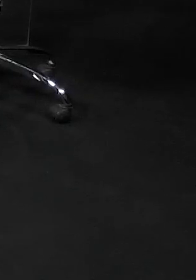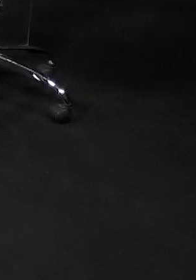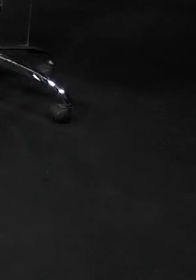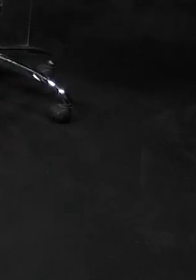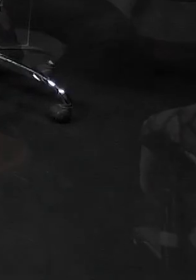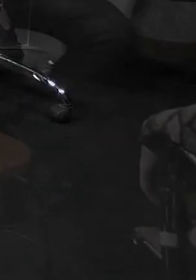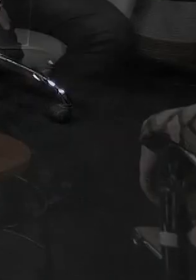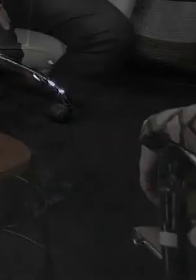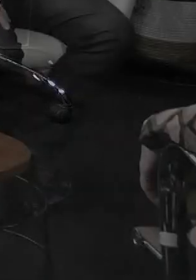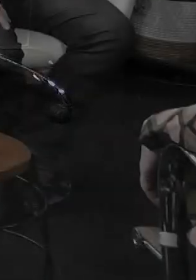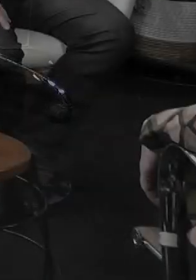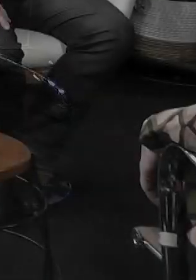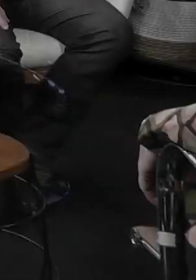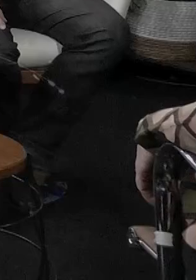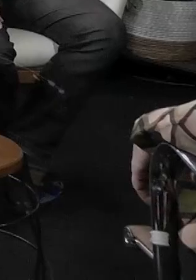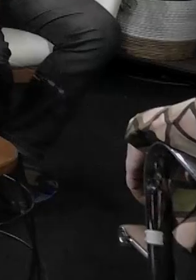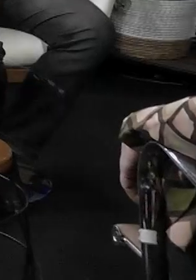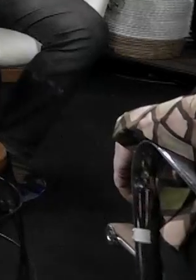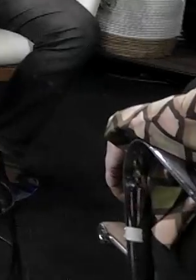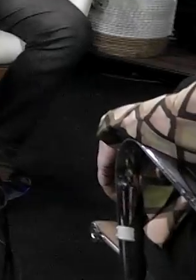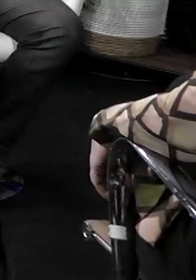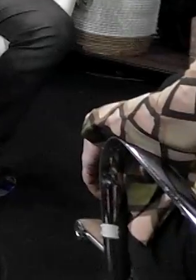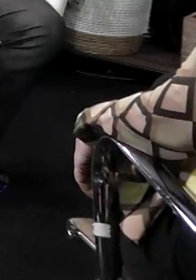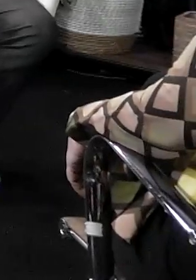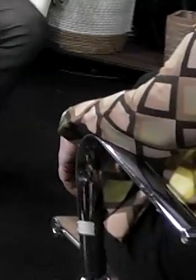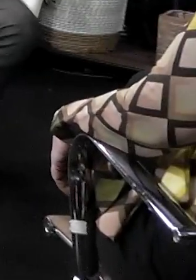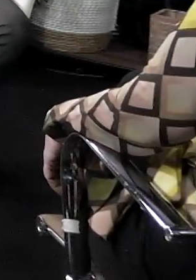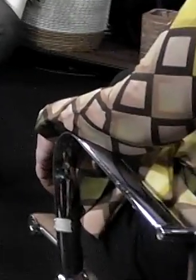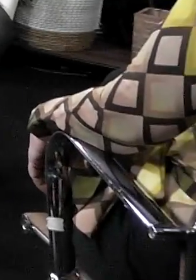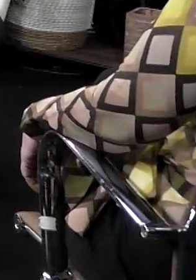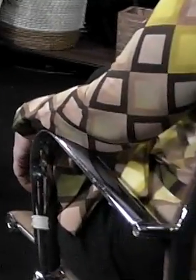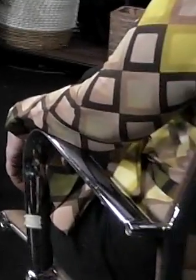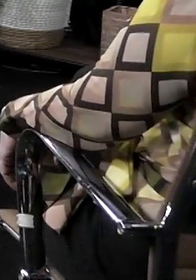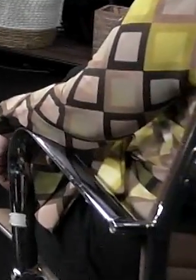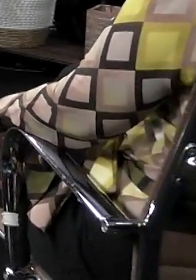Ma il mio mistero è chiuso in